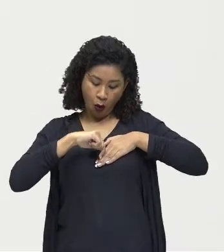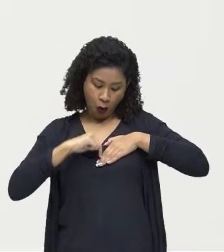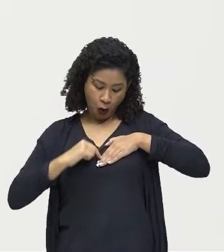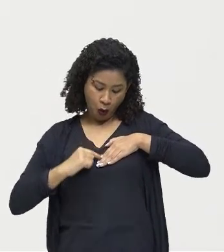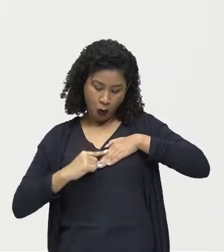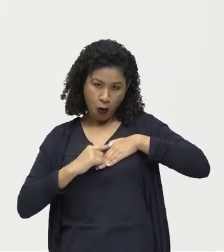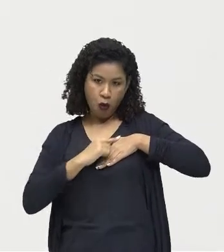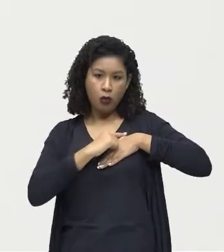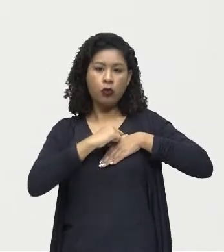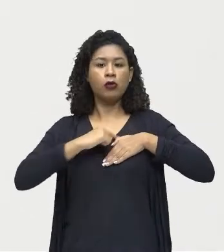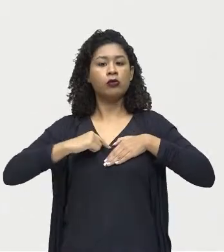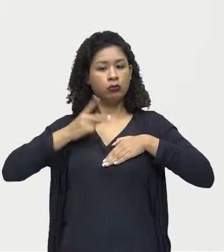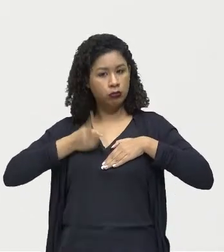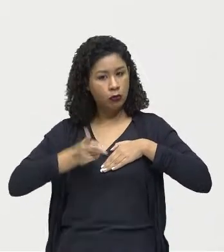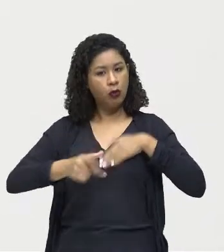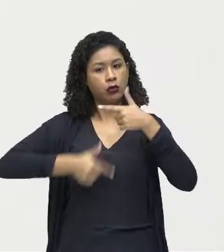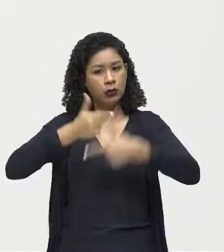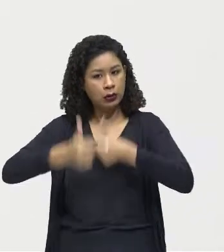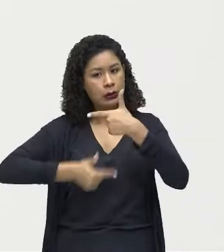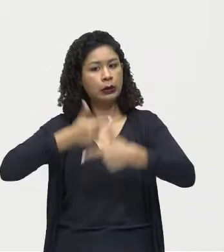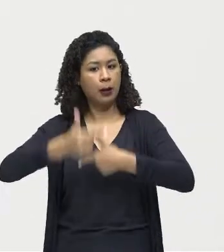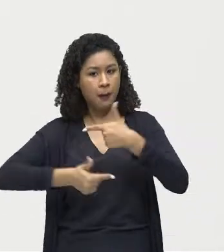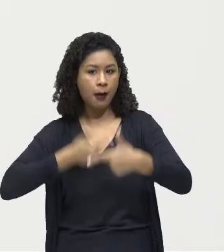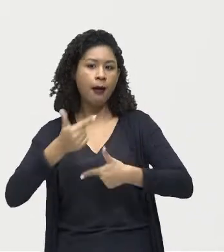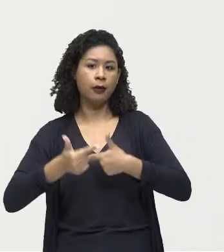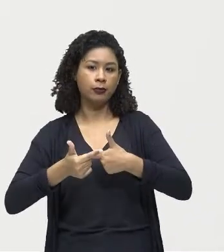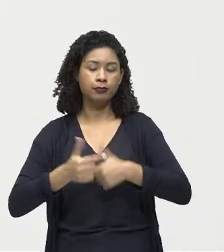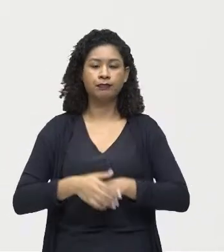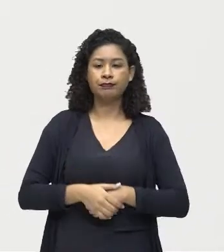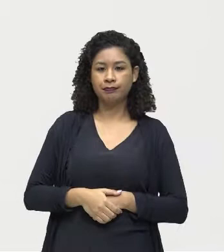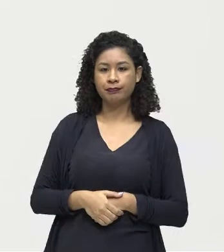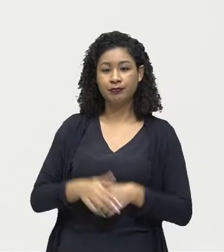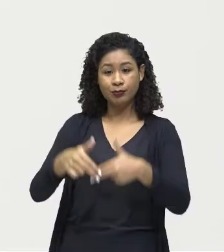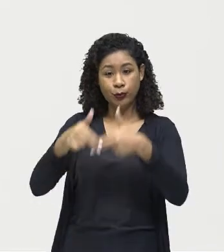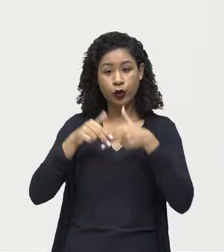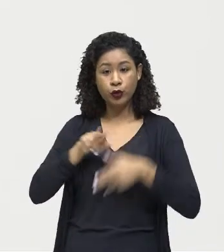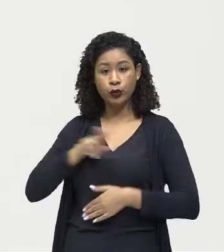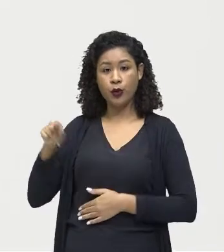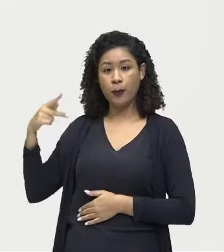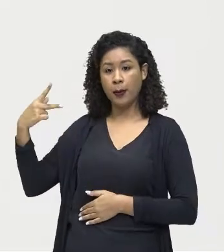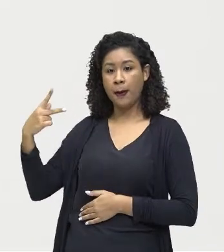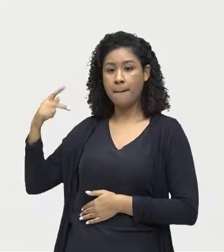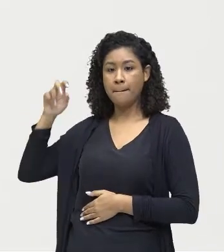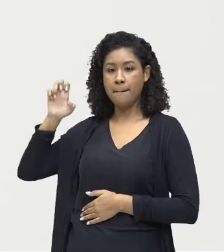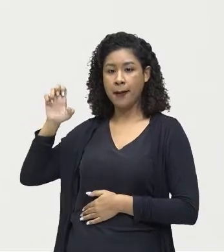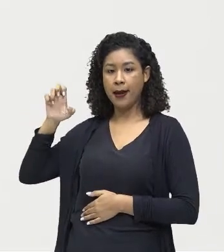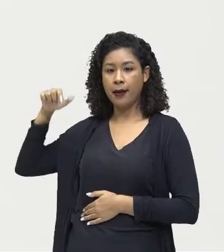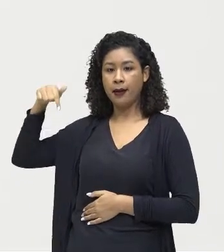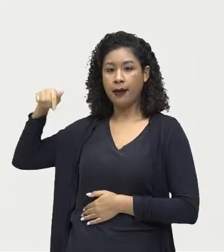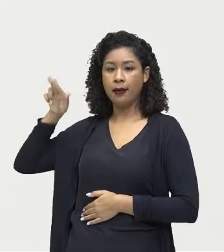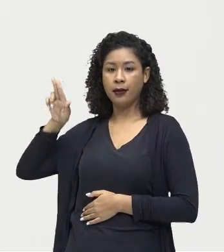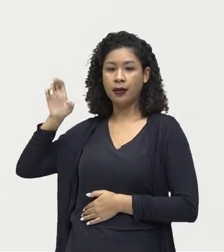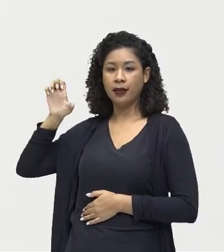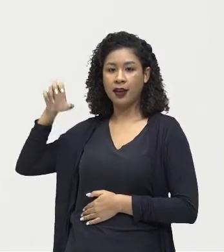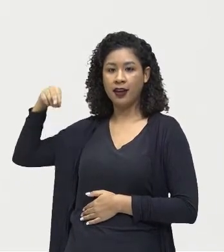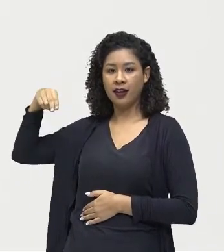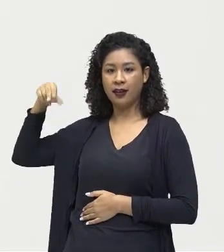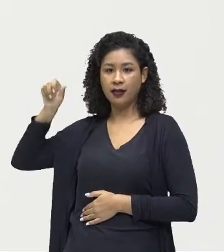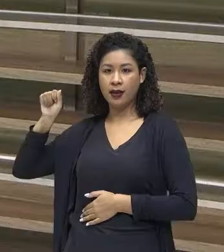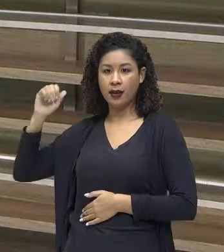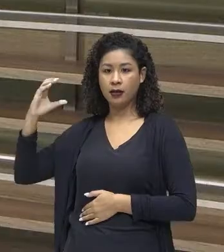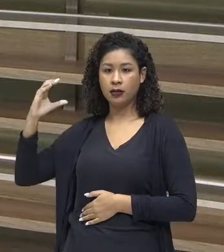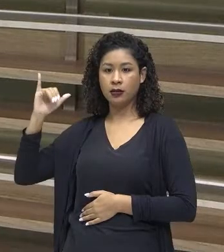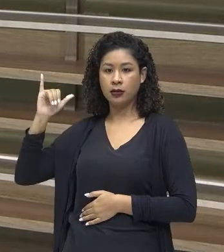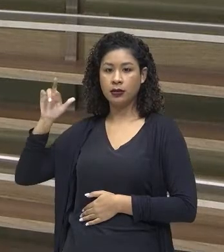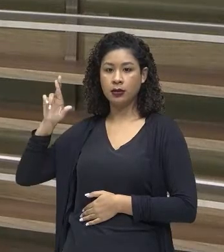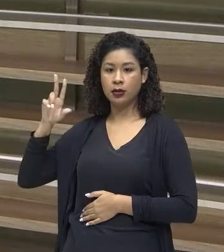circulação. É quando o sangue é bombeado para o pulmão e aí lá no pulmão ocorre essa troca gasosa. O gás carbônico é